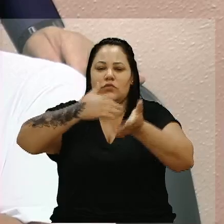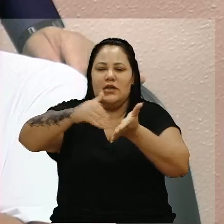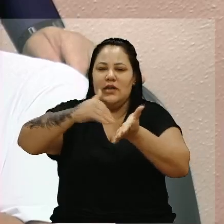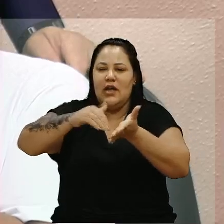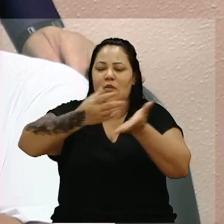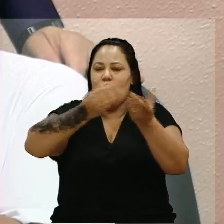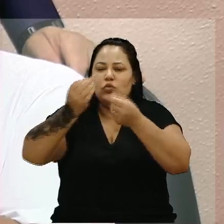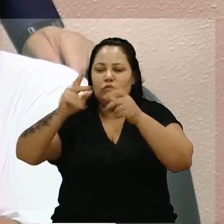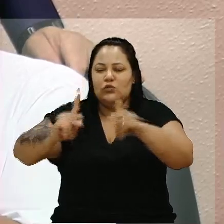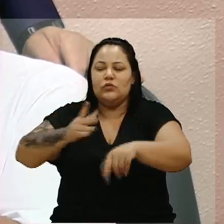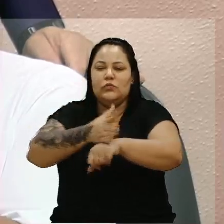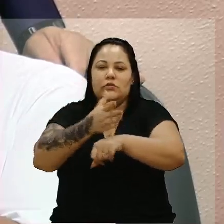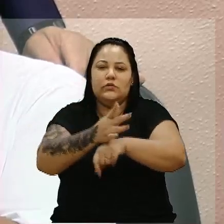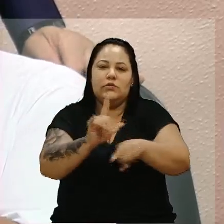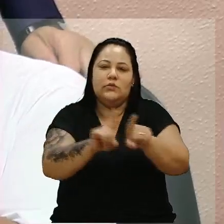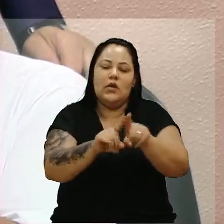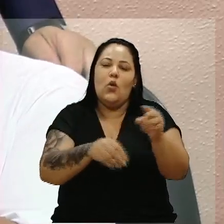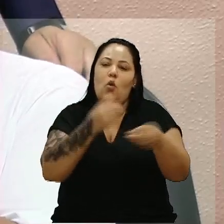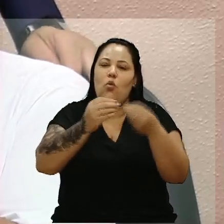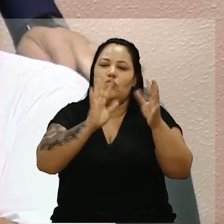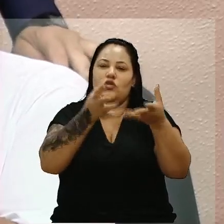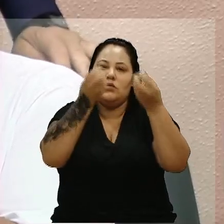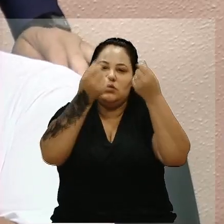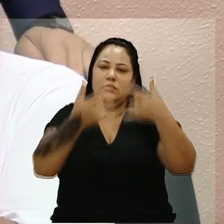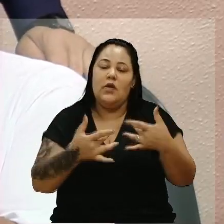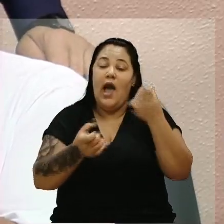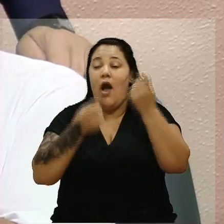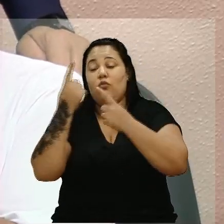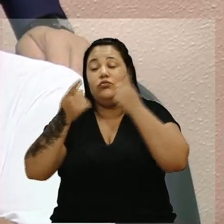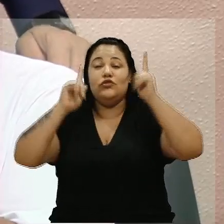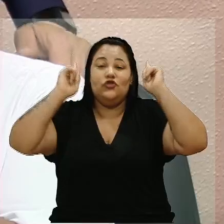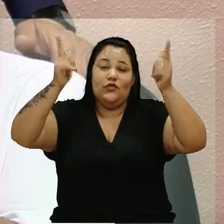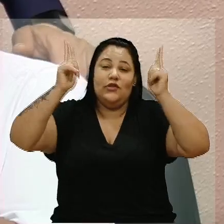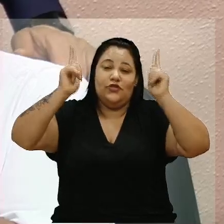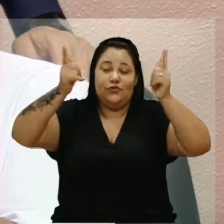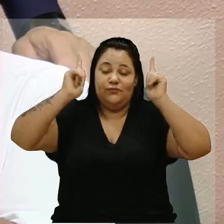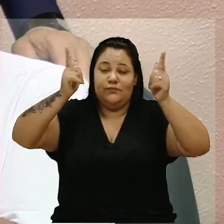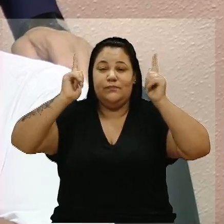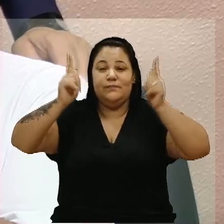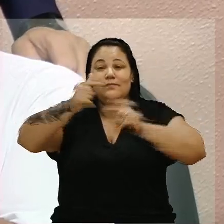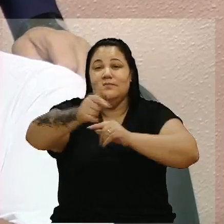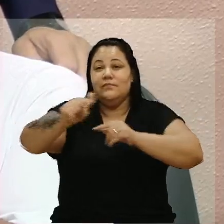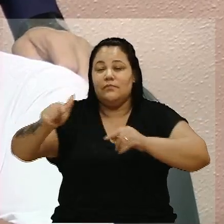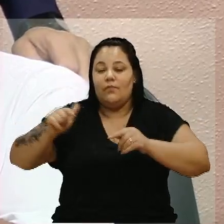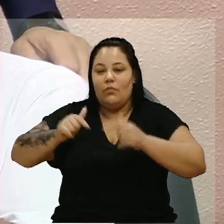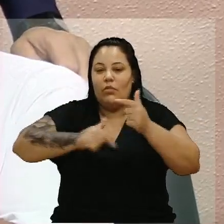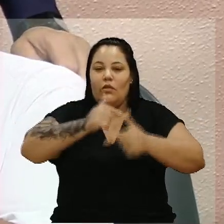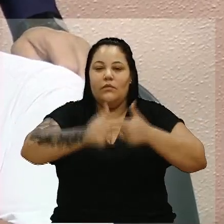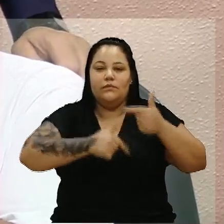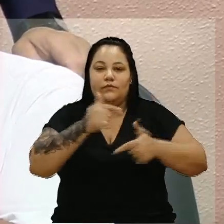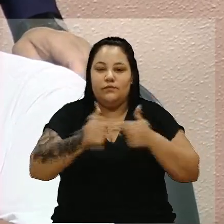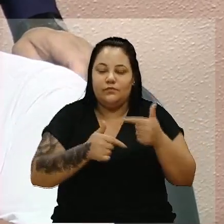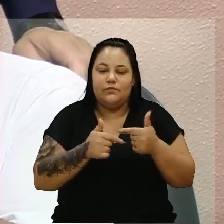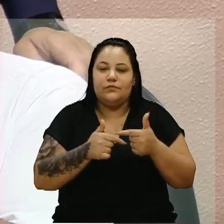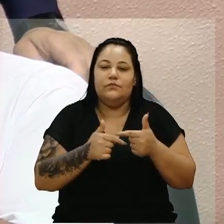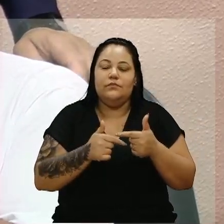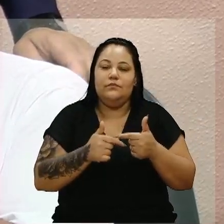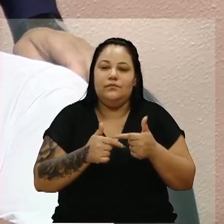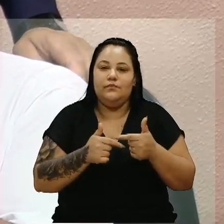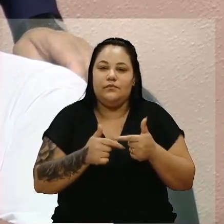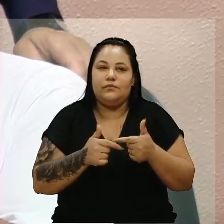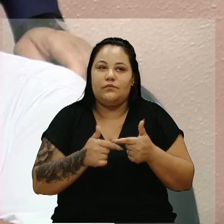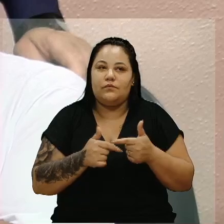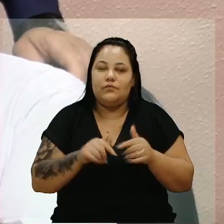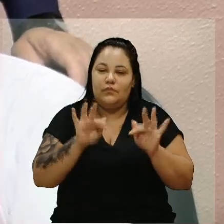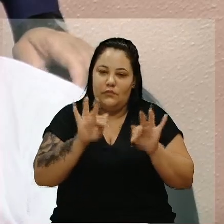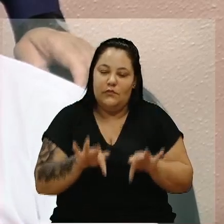pessoas envolvidas. Como eu mencionei, uns se divertiram, outros trabalharam. Então, e final de semana